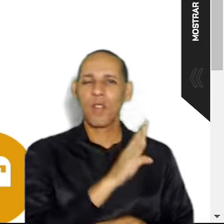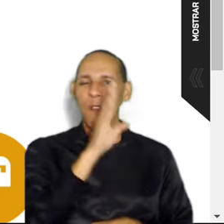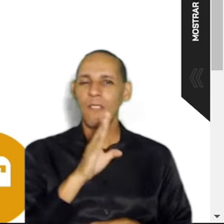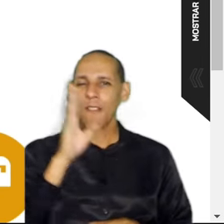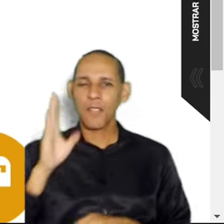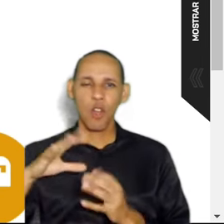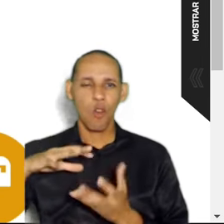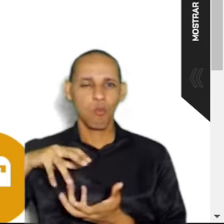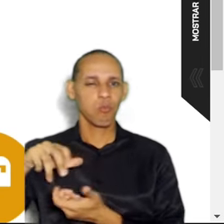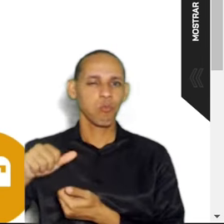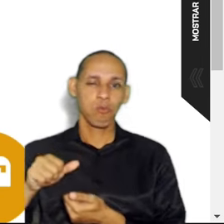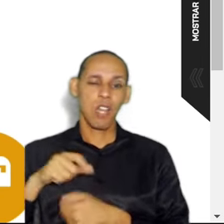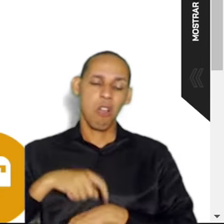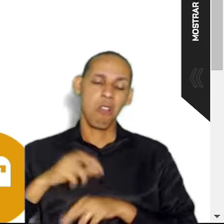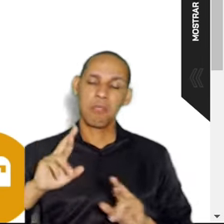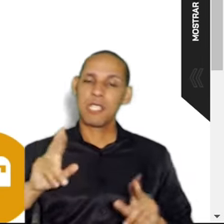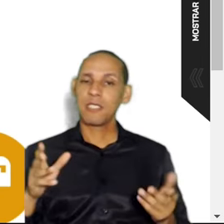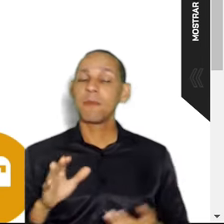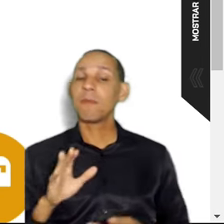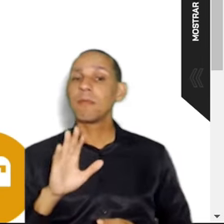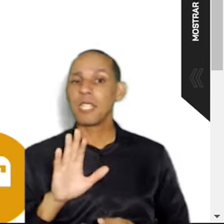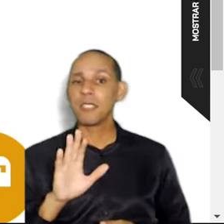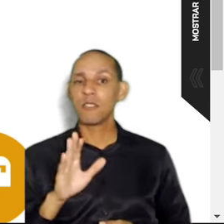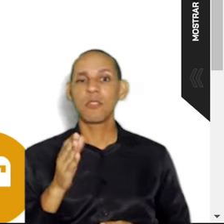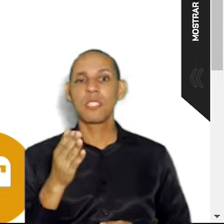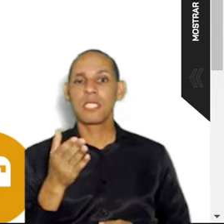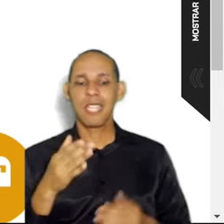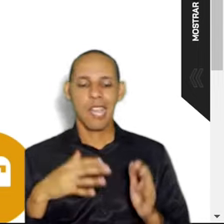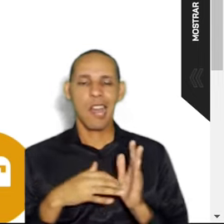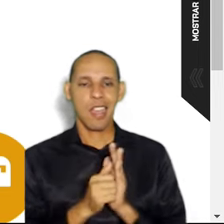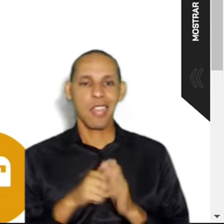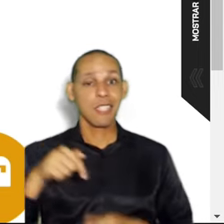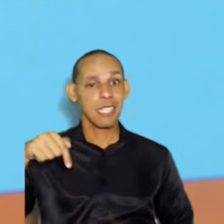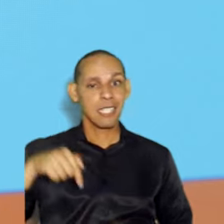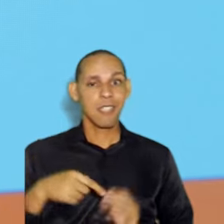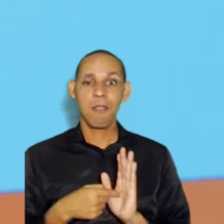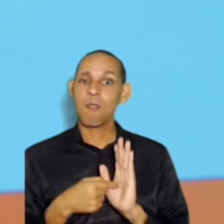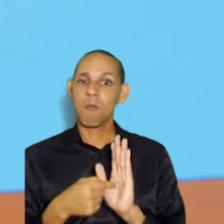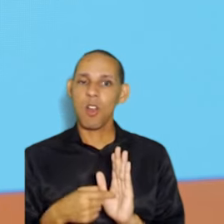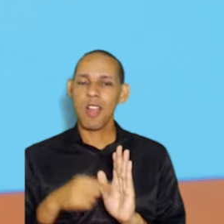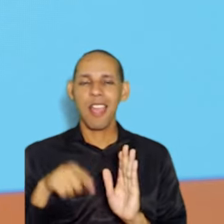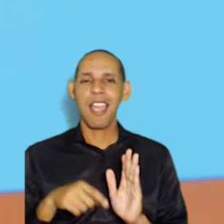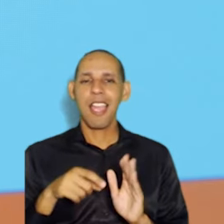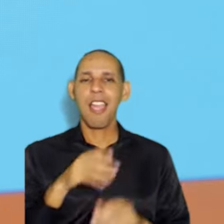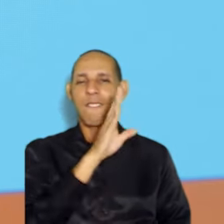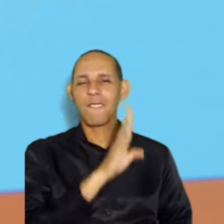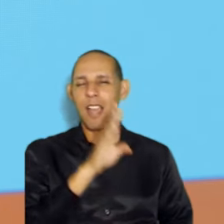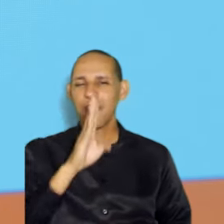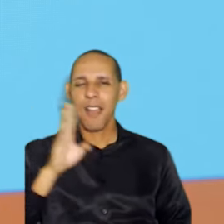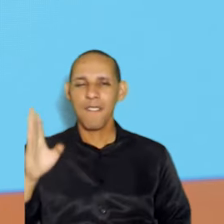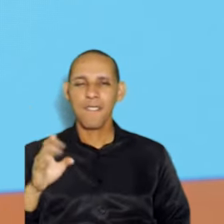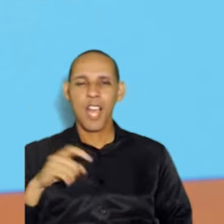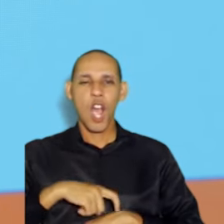uhum basta que isso aqui esteja ajustado vamos dizer assim ok né Eh só que é um negócio é o sistema web então o